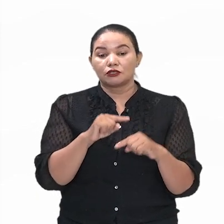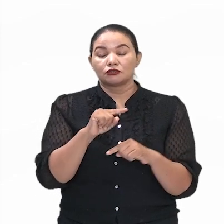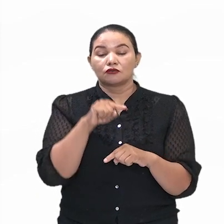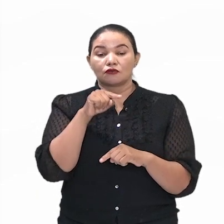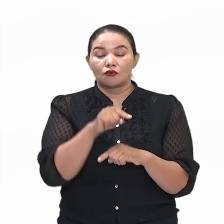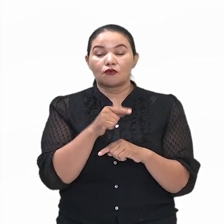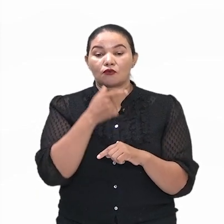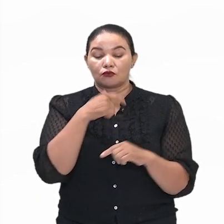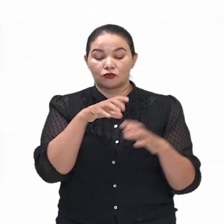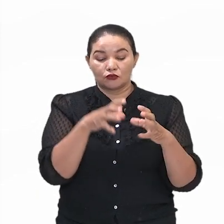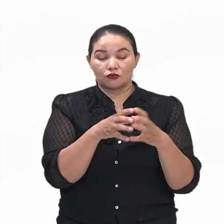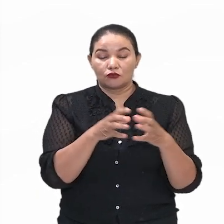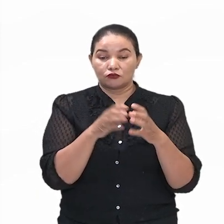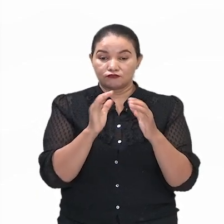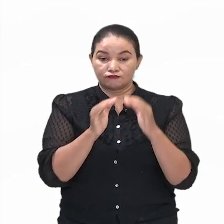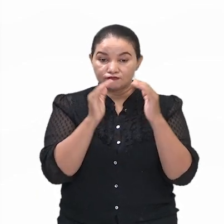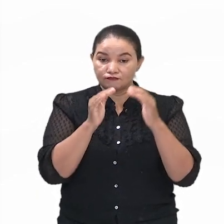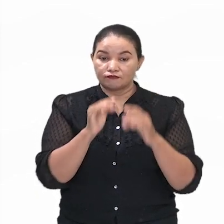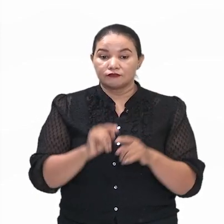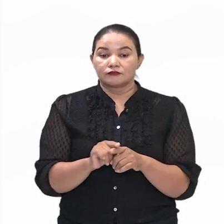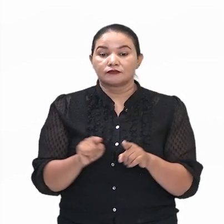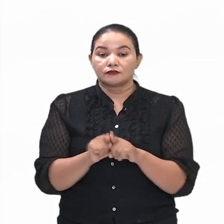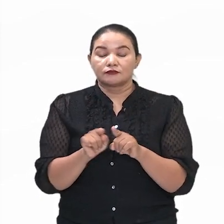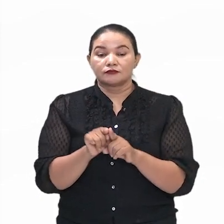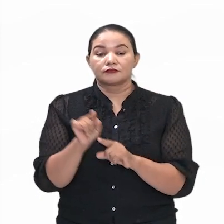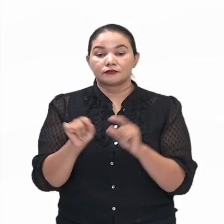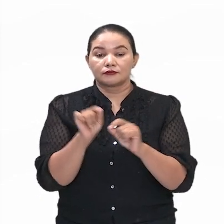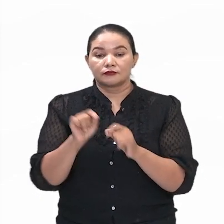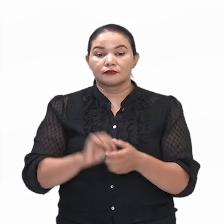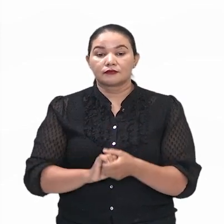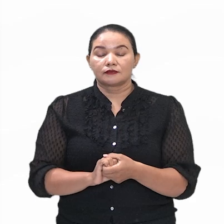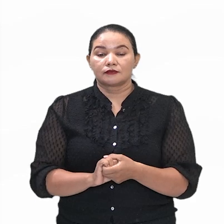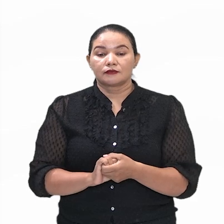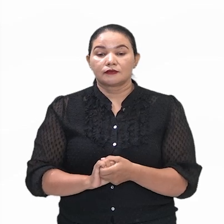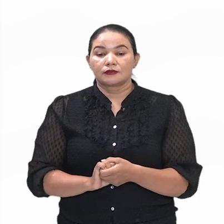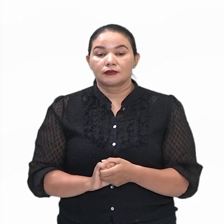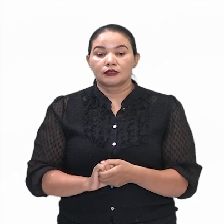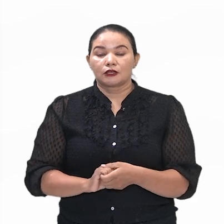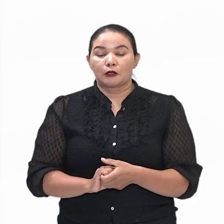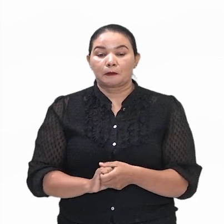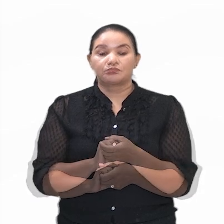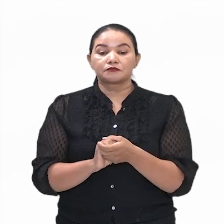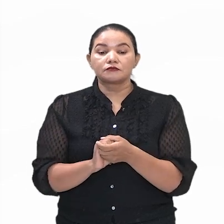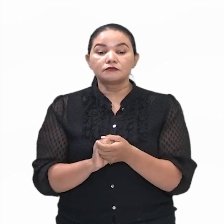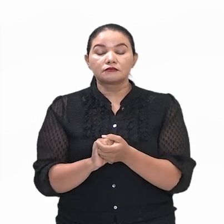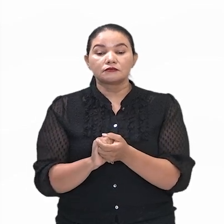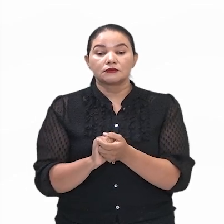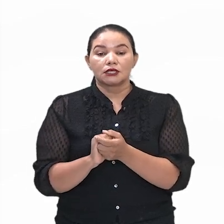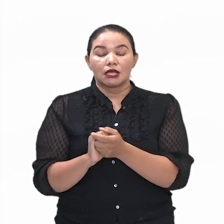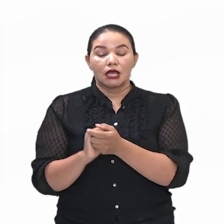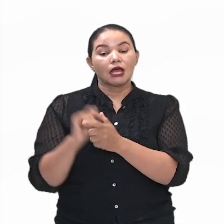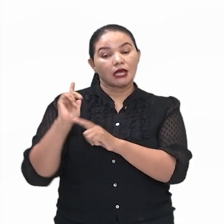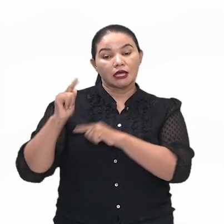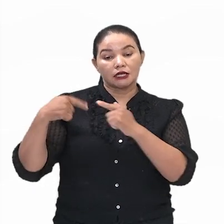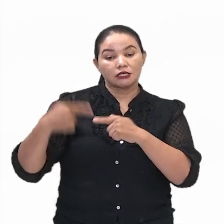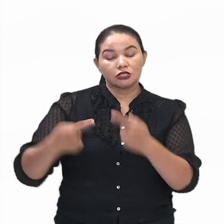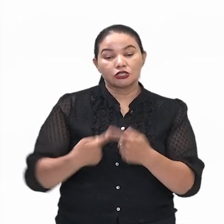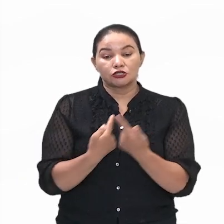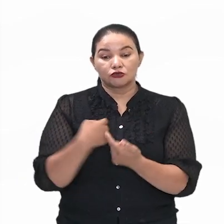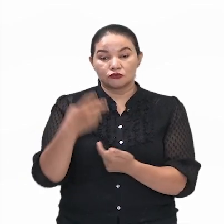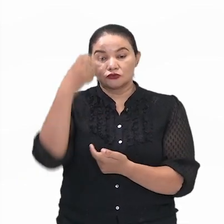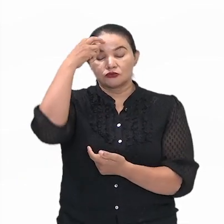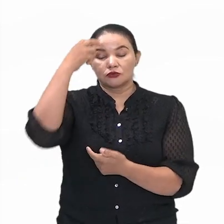também desigualdade e injustiças vão persistir no pós-abolição, herança cultural,